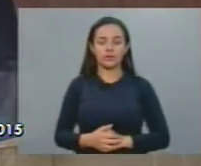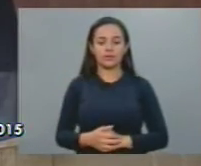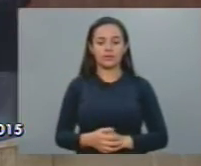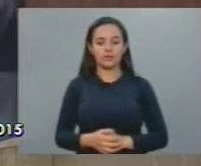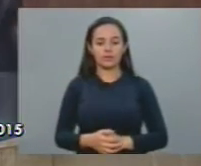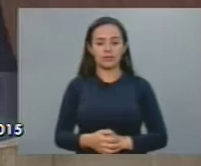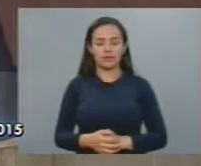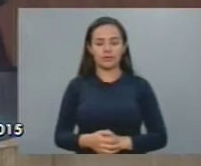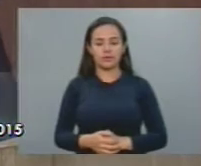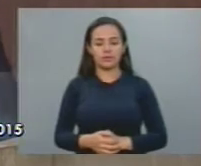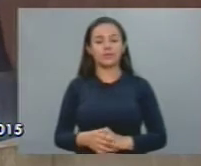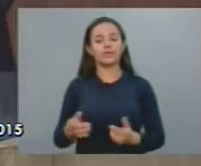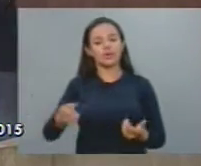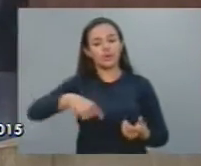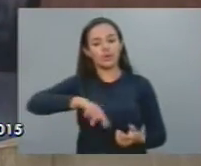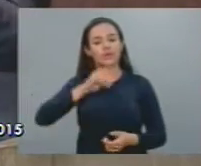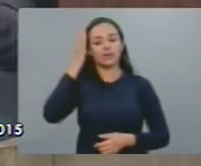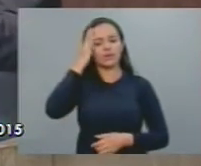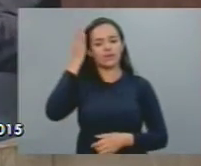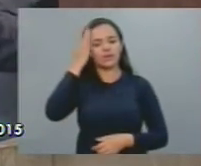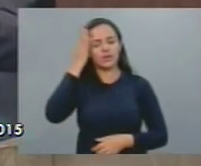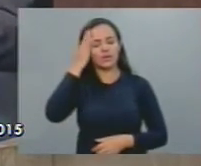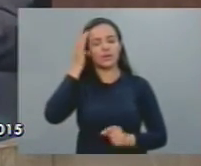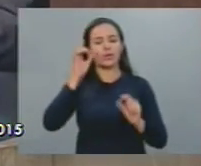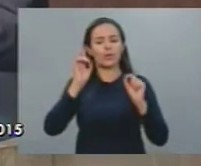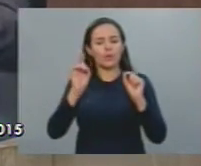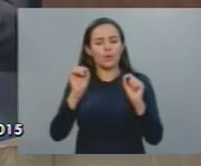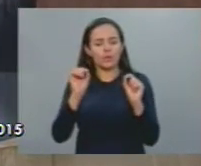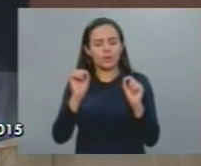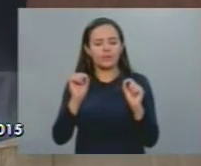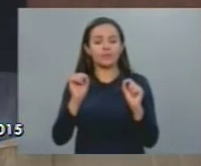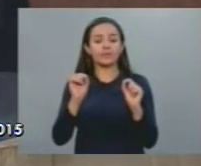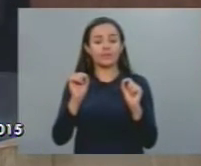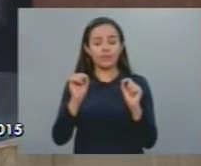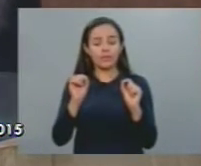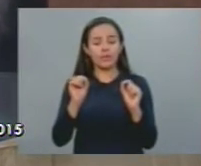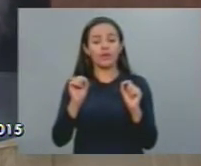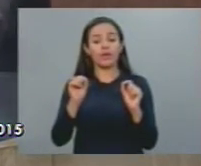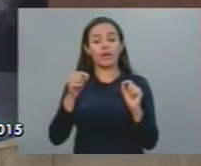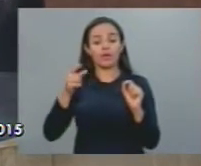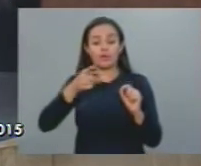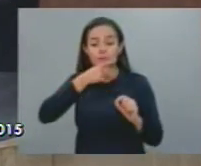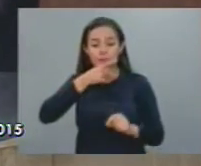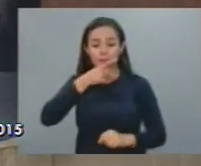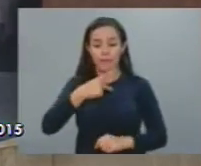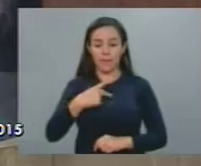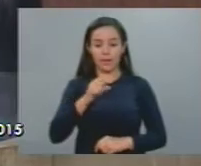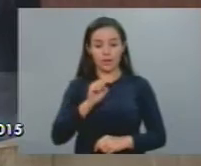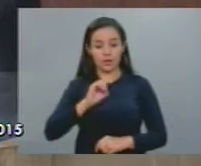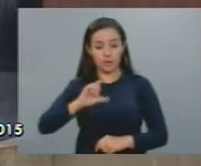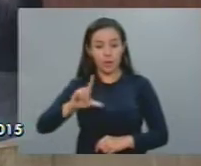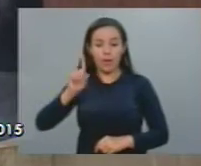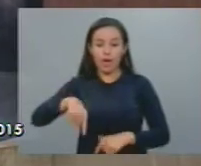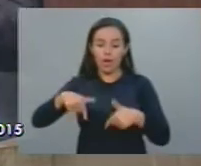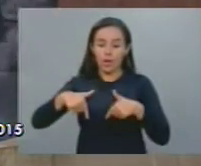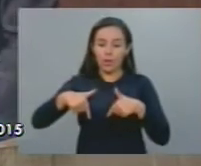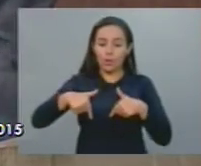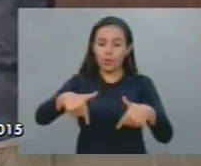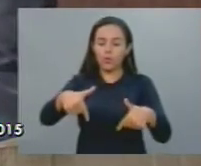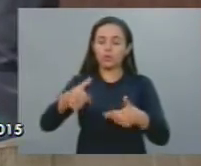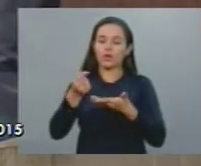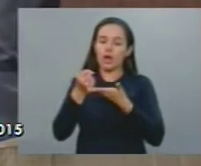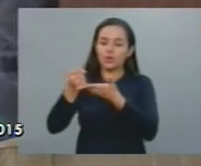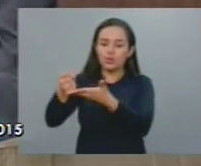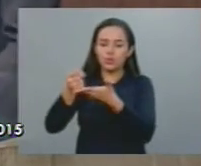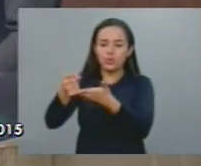mesmo entendendo os limites desta democracia, nós nos fazemos presentes para